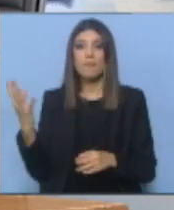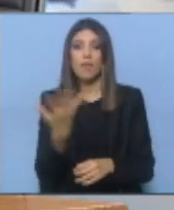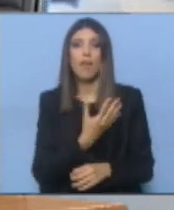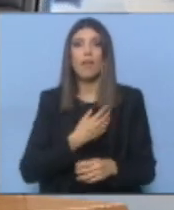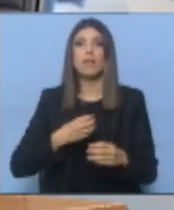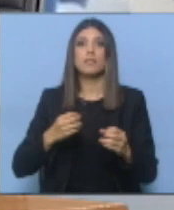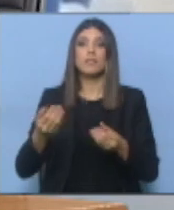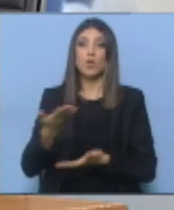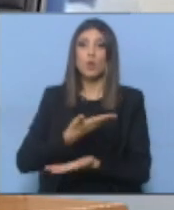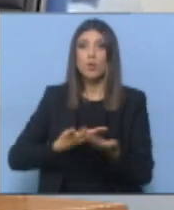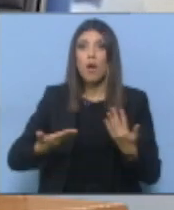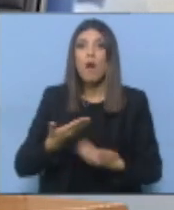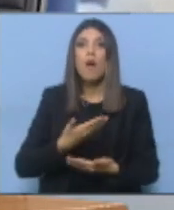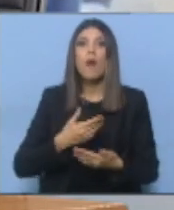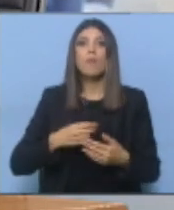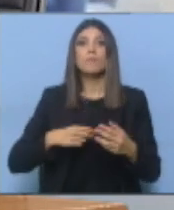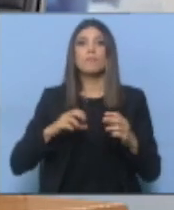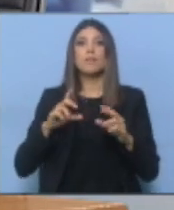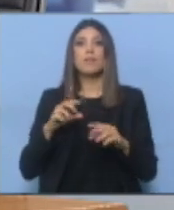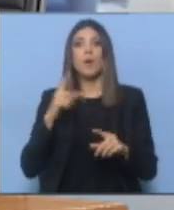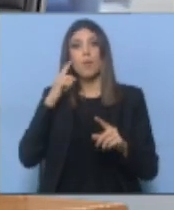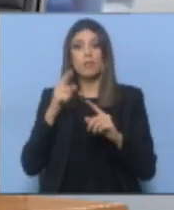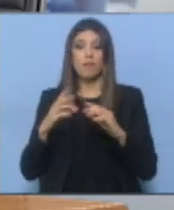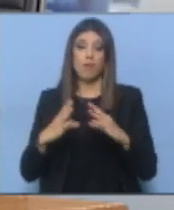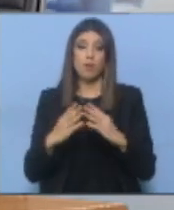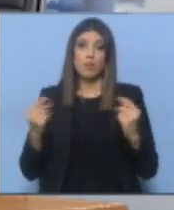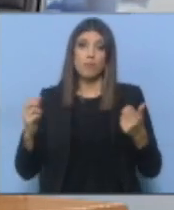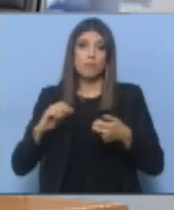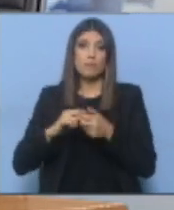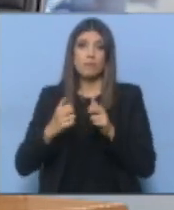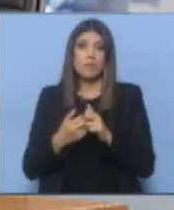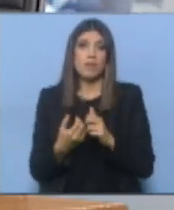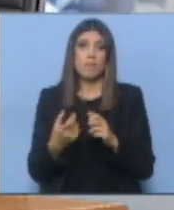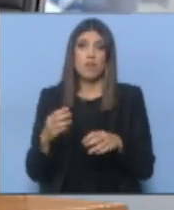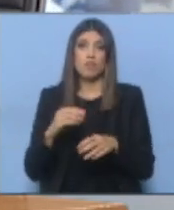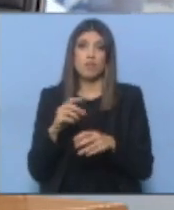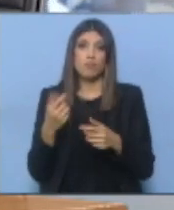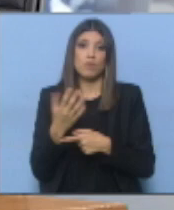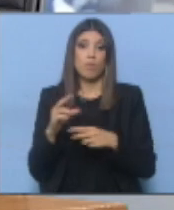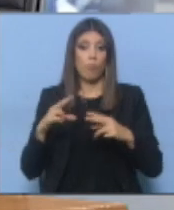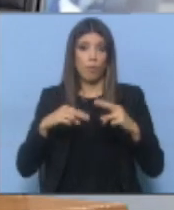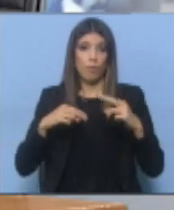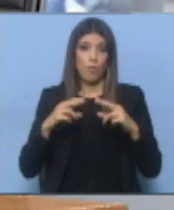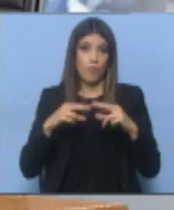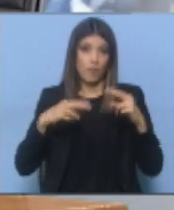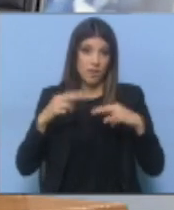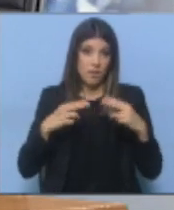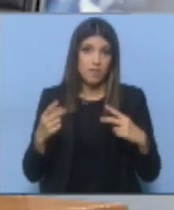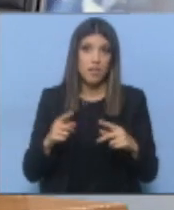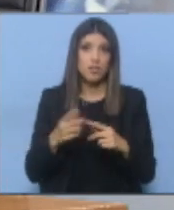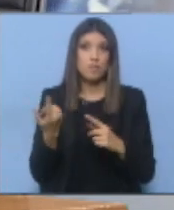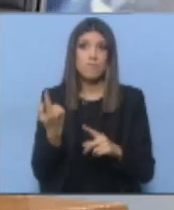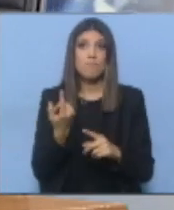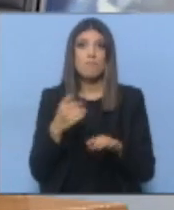atribuição financeira para resolver alguns problemas, mas agora o que surge a seguir são ainda vários aspectos que importa